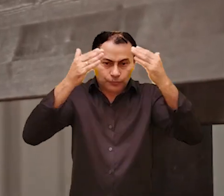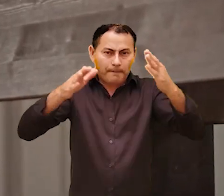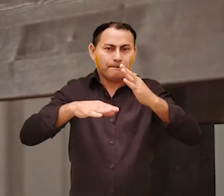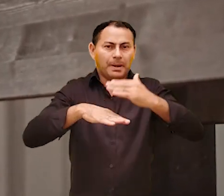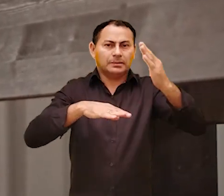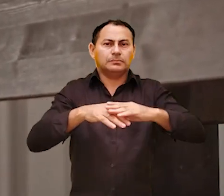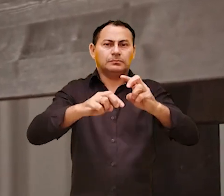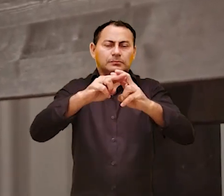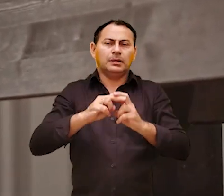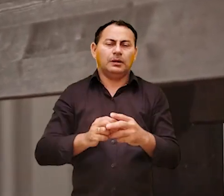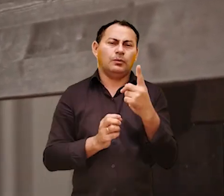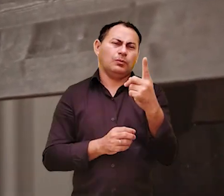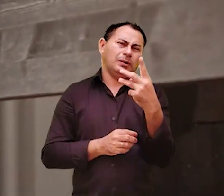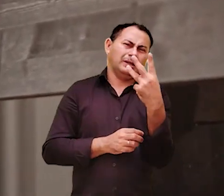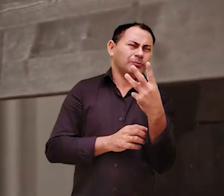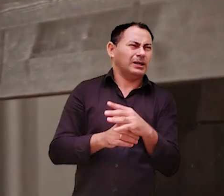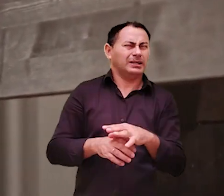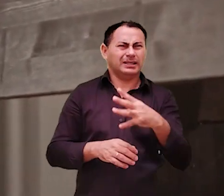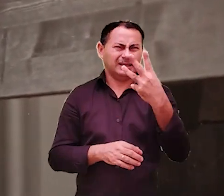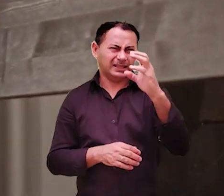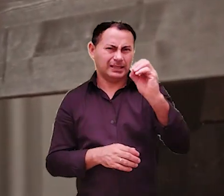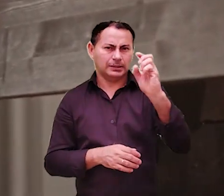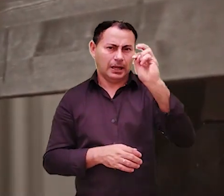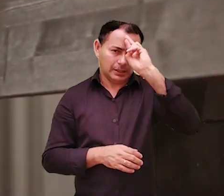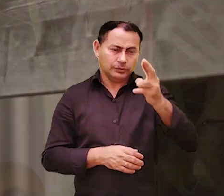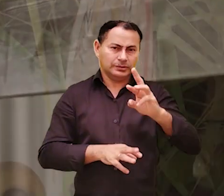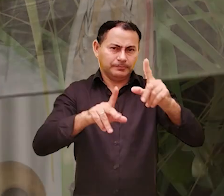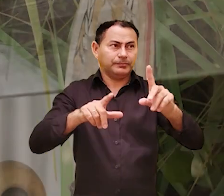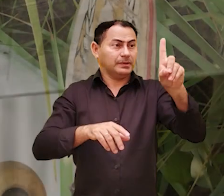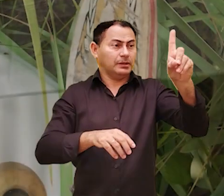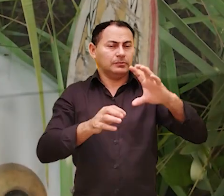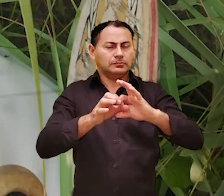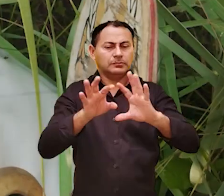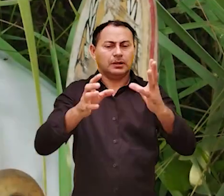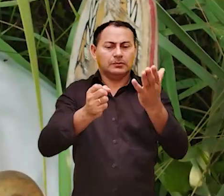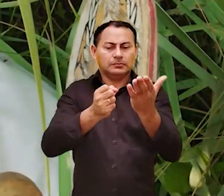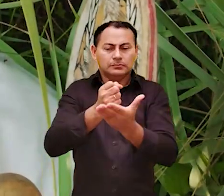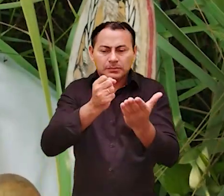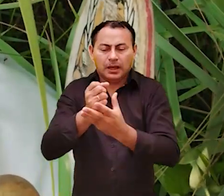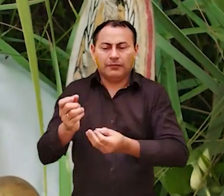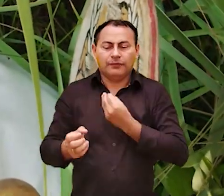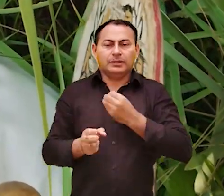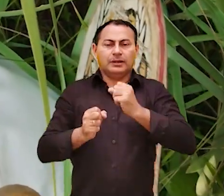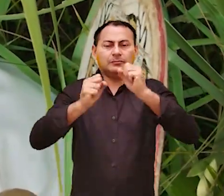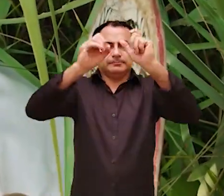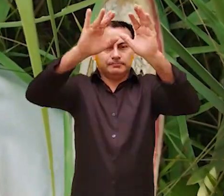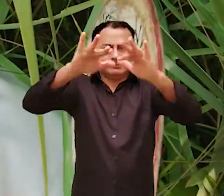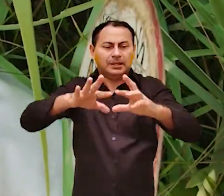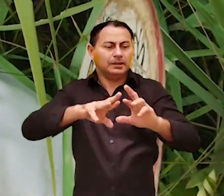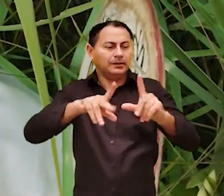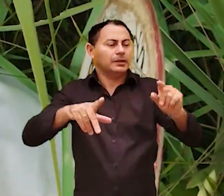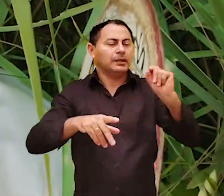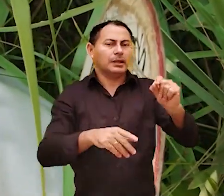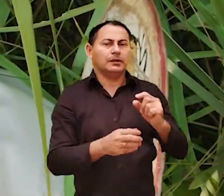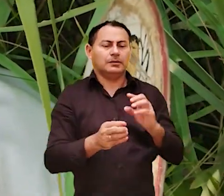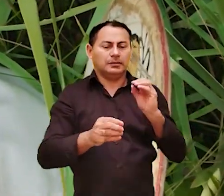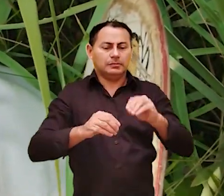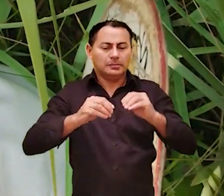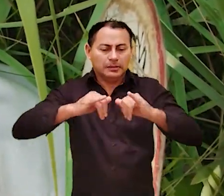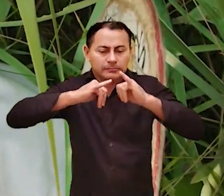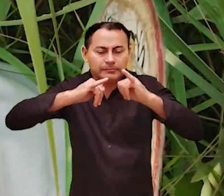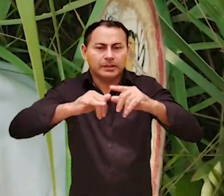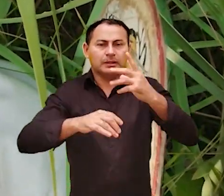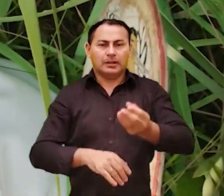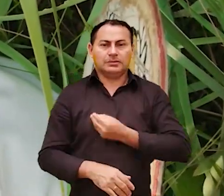cresça. Às vezes, por causa de umas 30 razões diferentes, Deus permite que a colheita do homem abençoado seja bem diferente daquilo